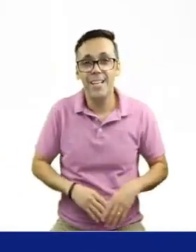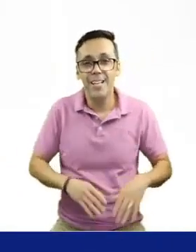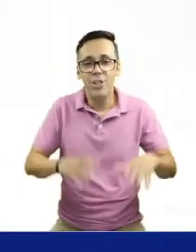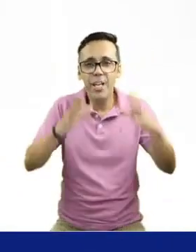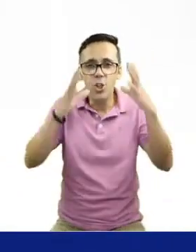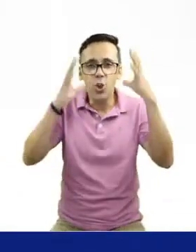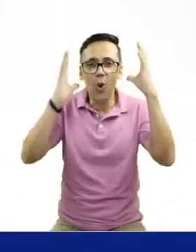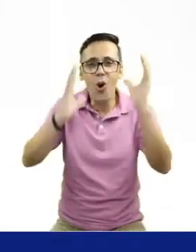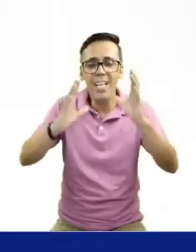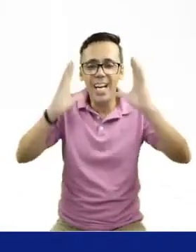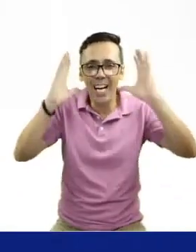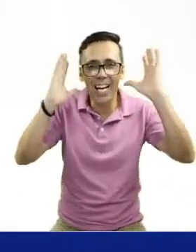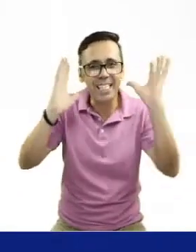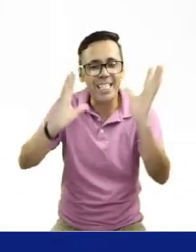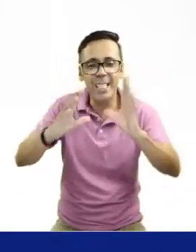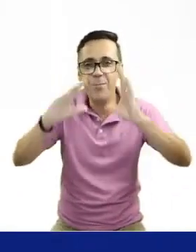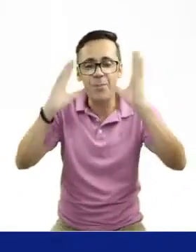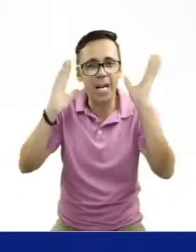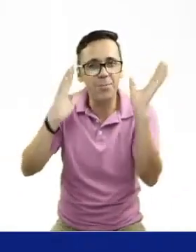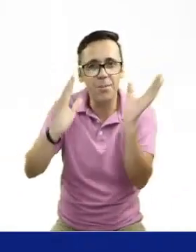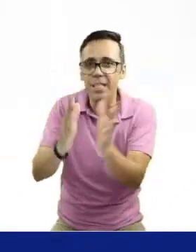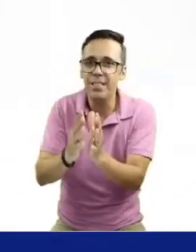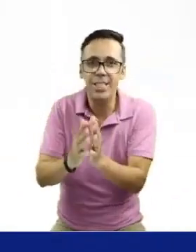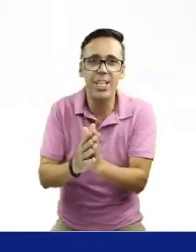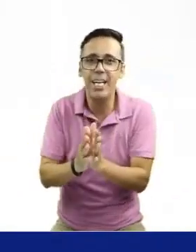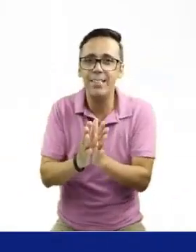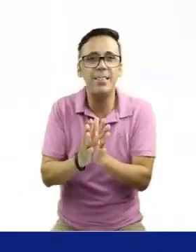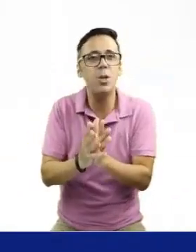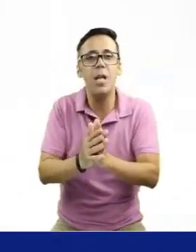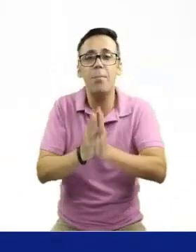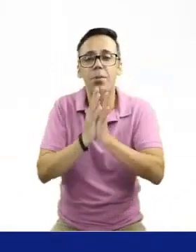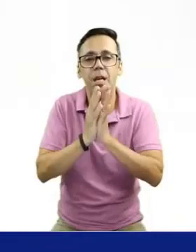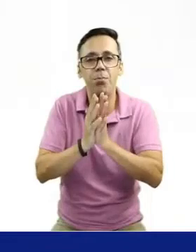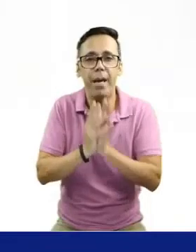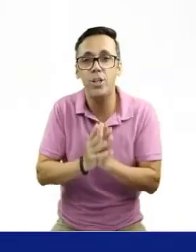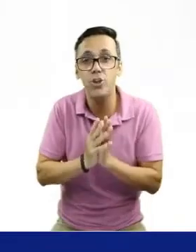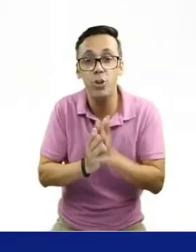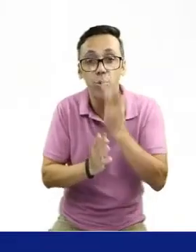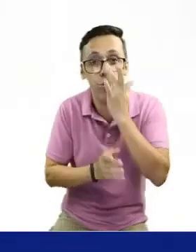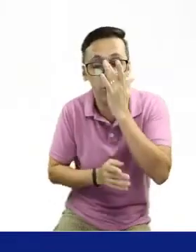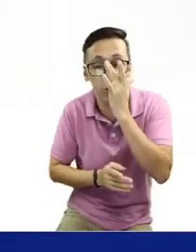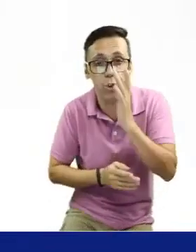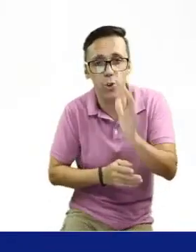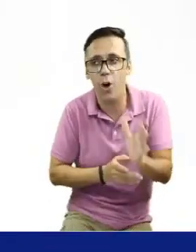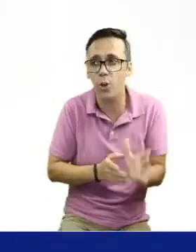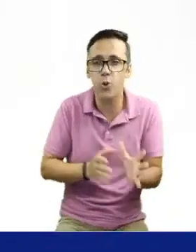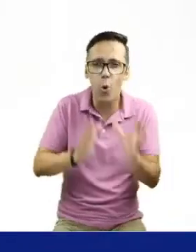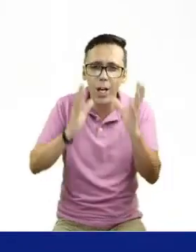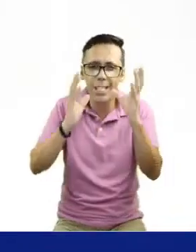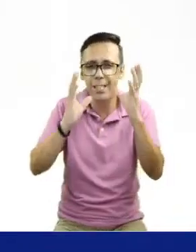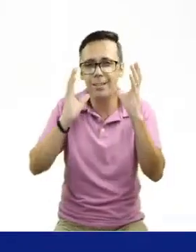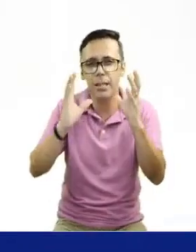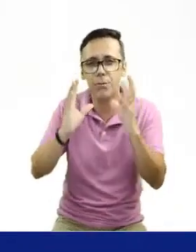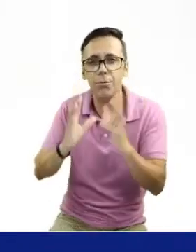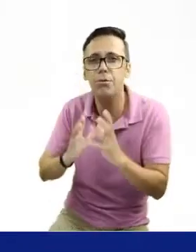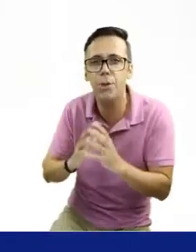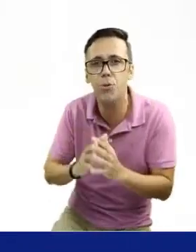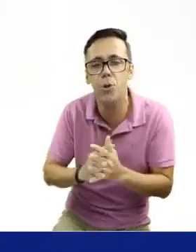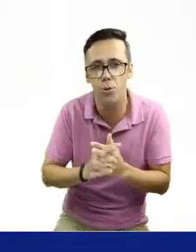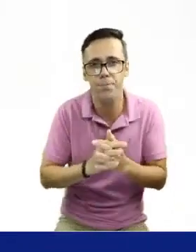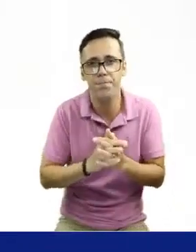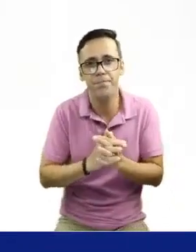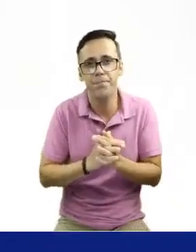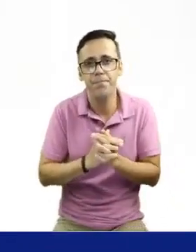você gente olha aqui para mim chega esse celular bem pertinho dos seus olhos Olha que